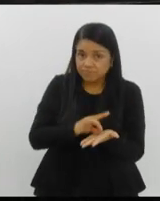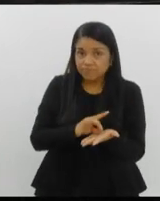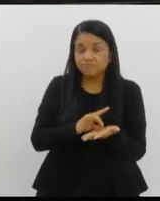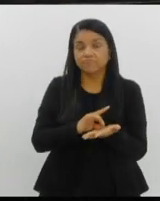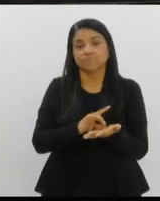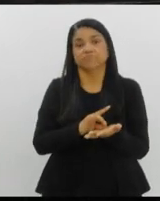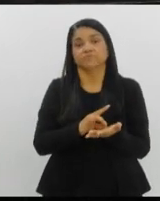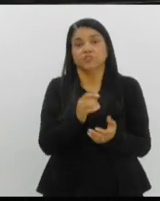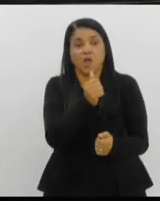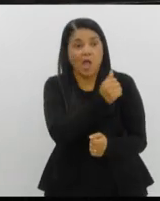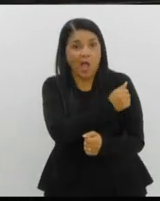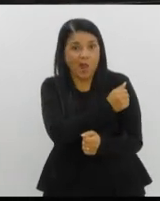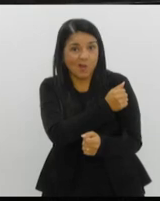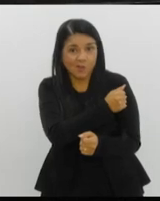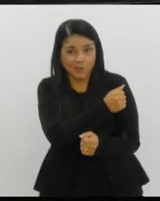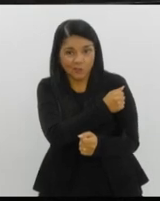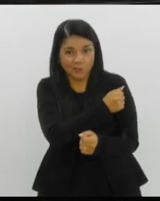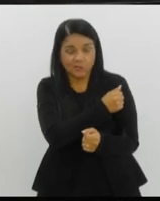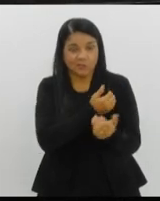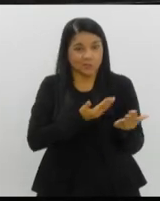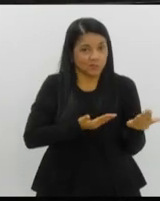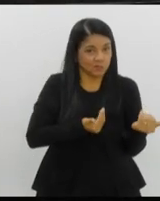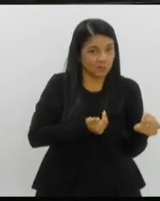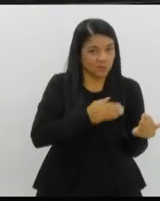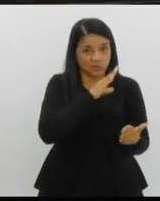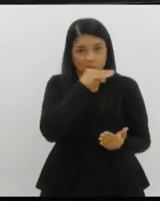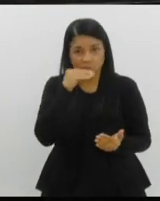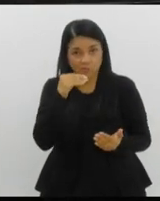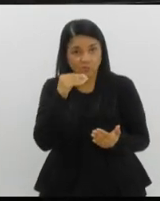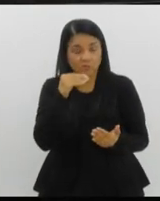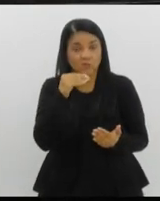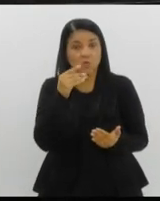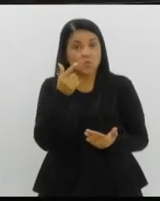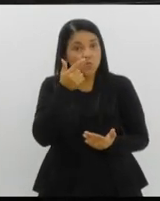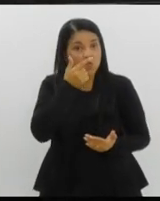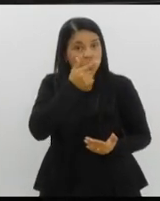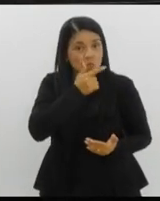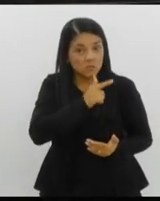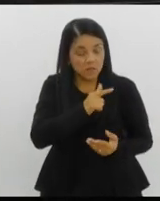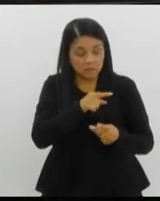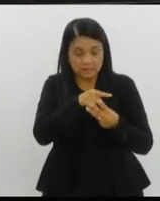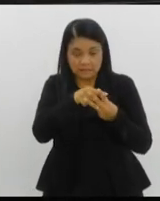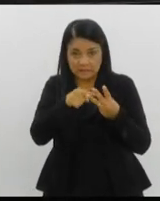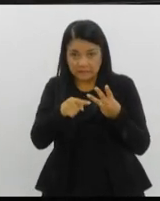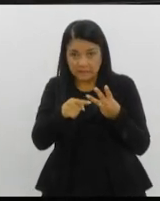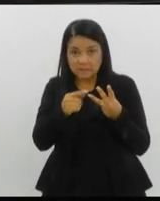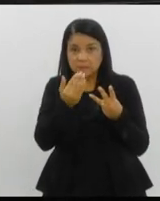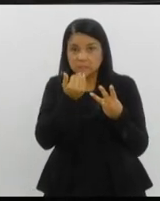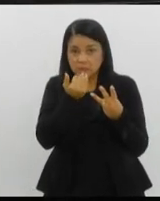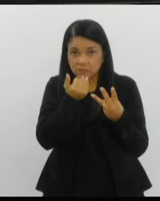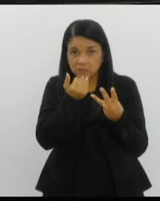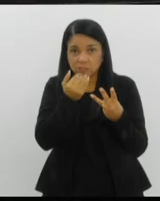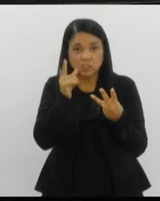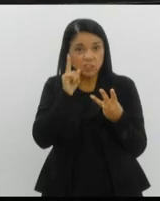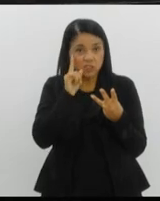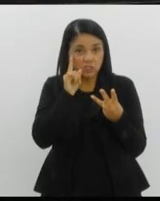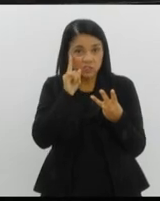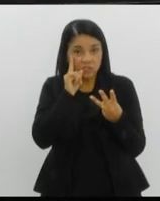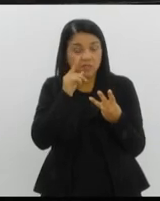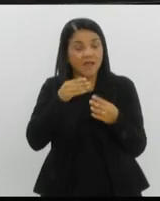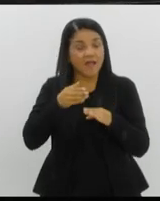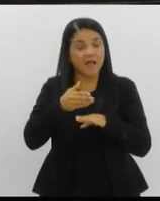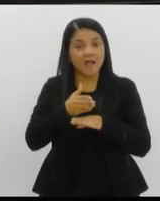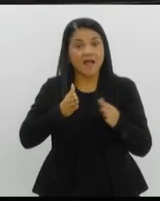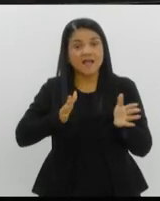que, muitas vezes, as crianças e adolescentes só conseguem garantir as 3 refeições diárias pelo acesso à